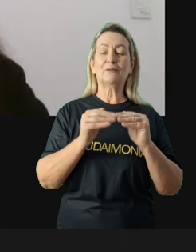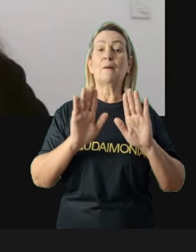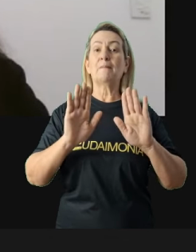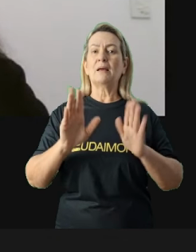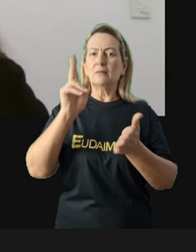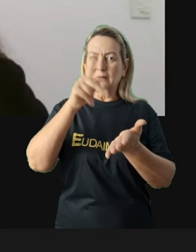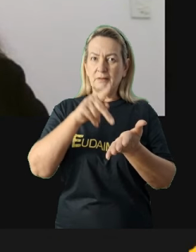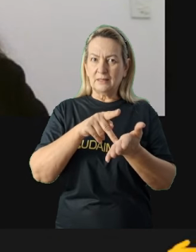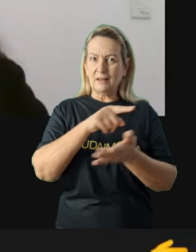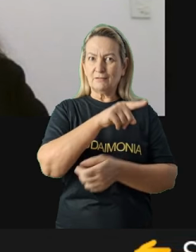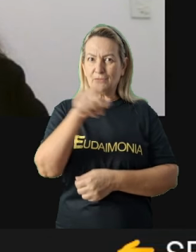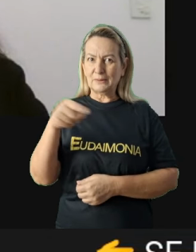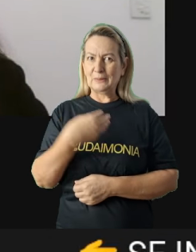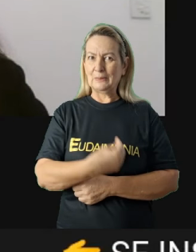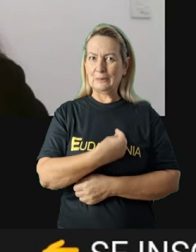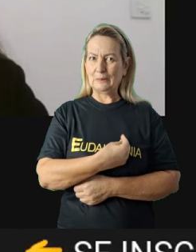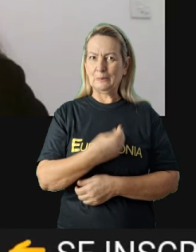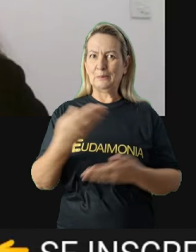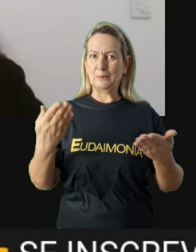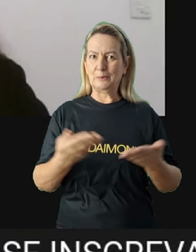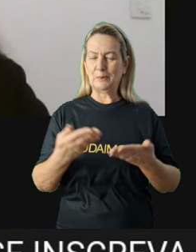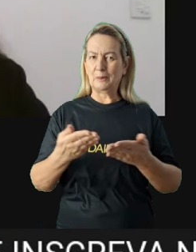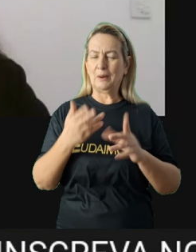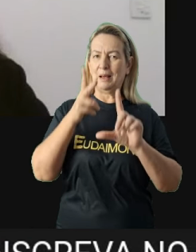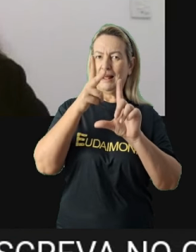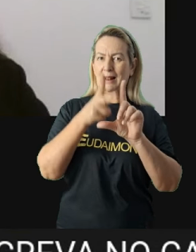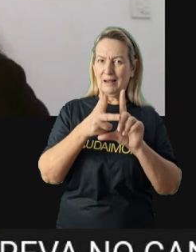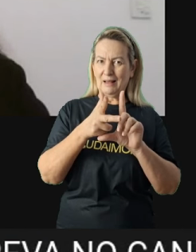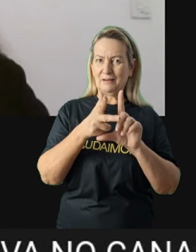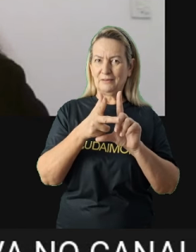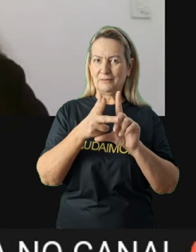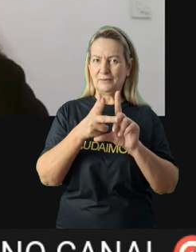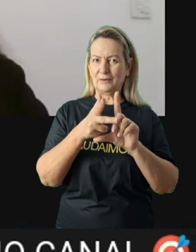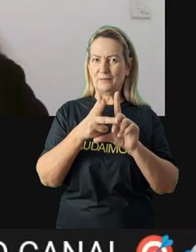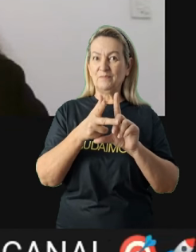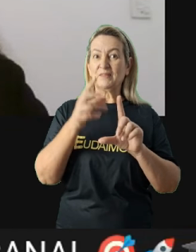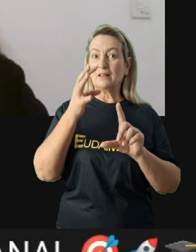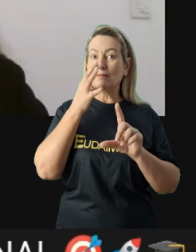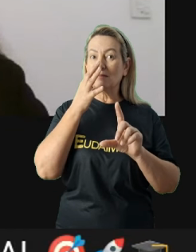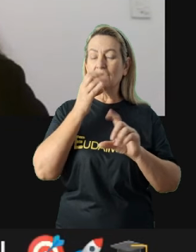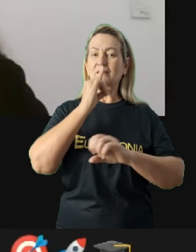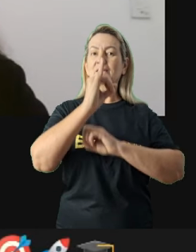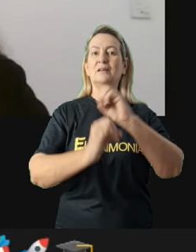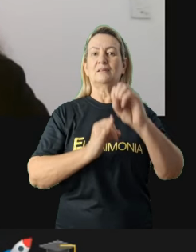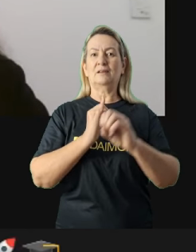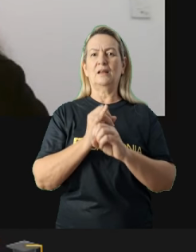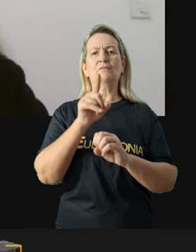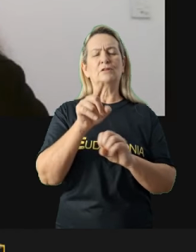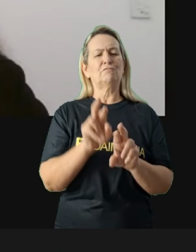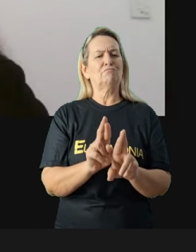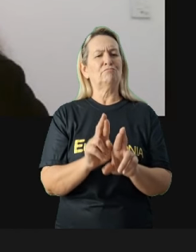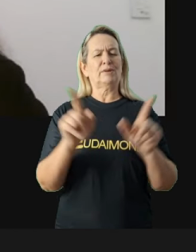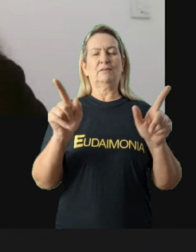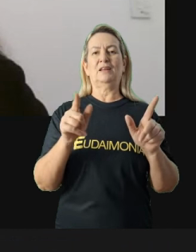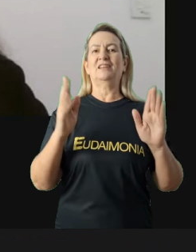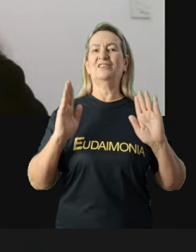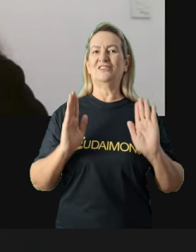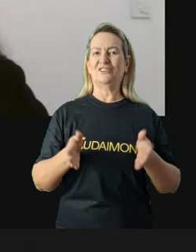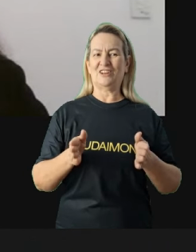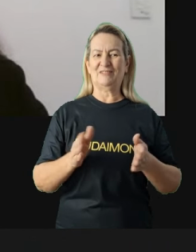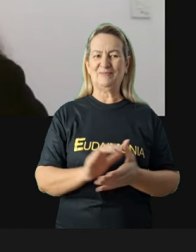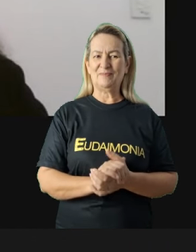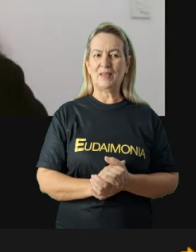para refletir. O fato é, vocês que são aqui, que estão acompanhando esse tipo de ação educacional na internet,